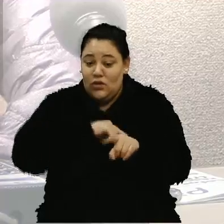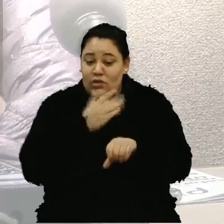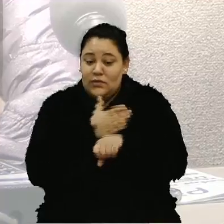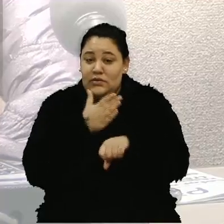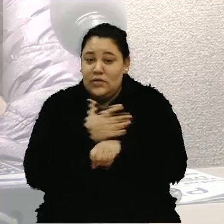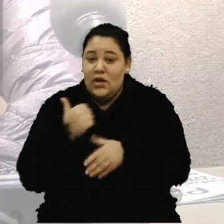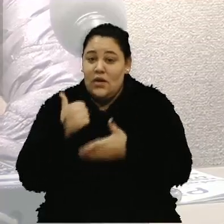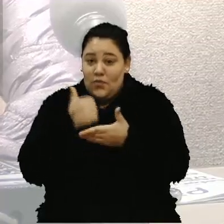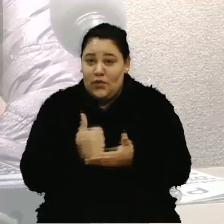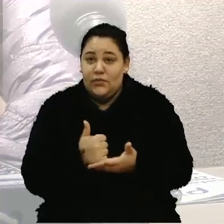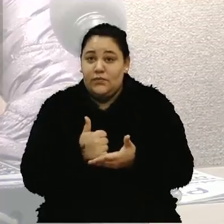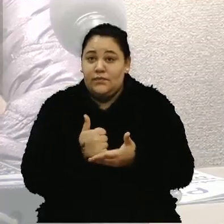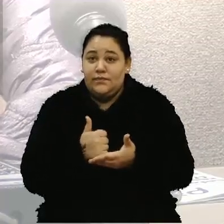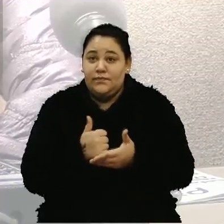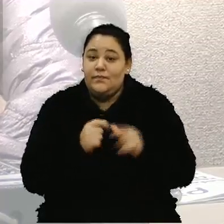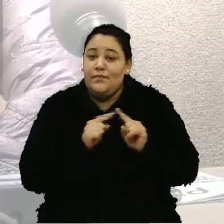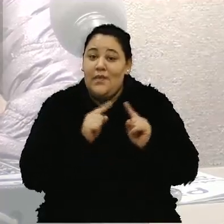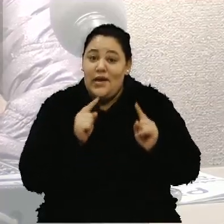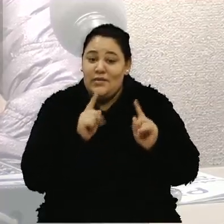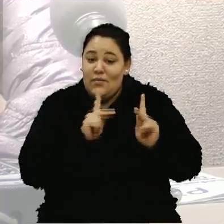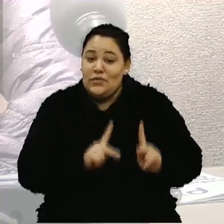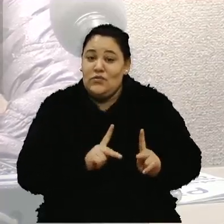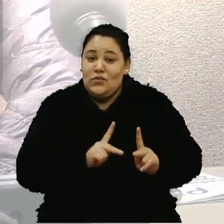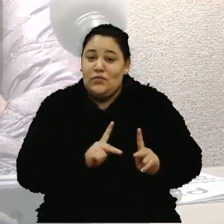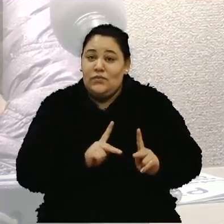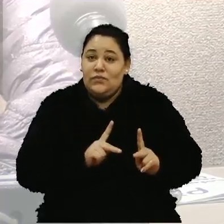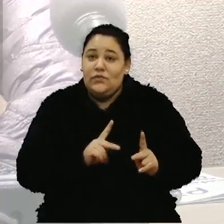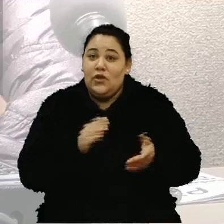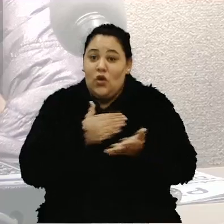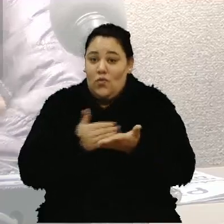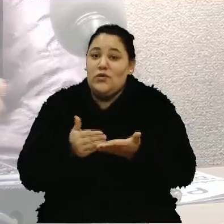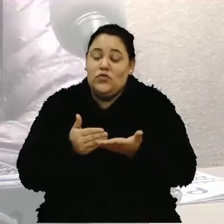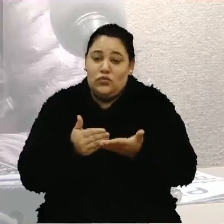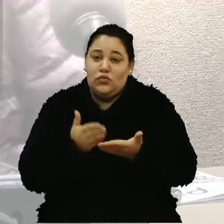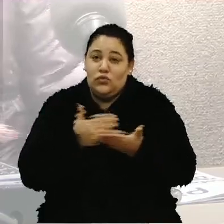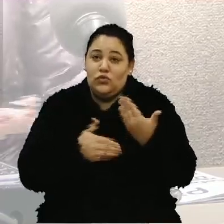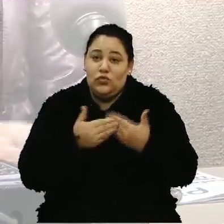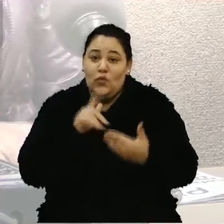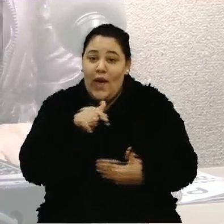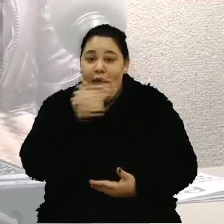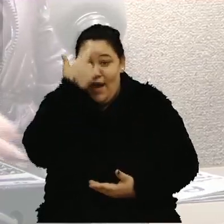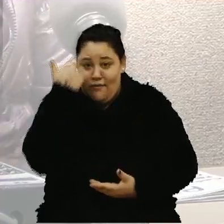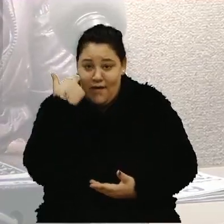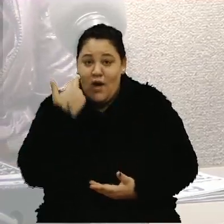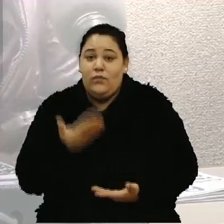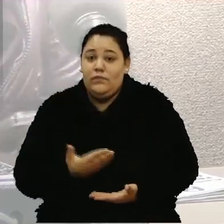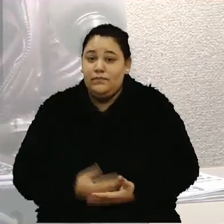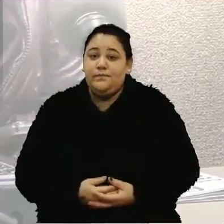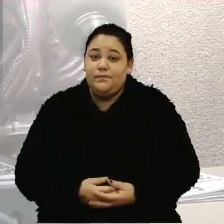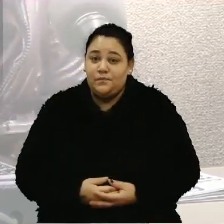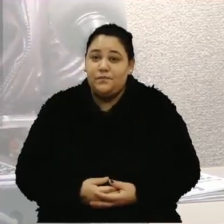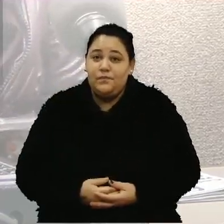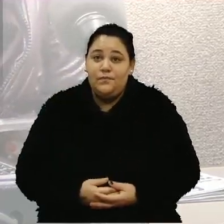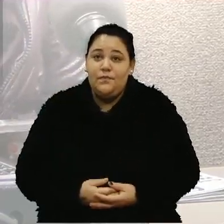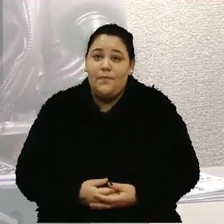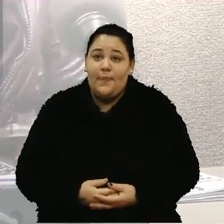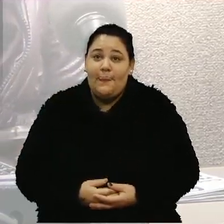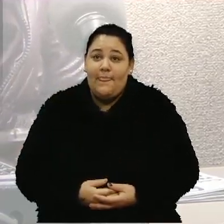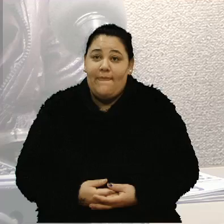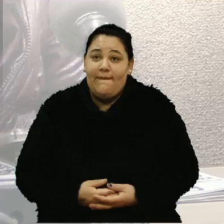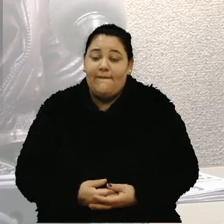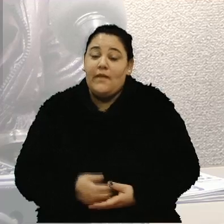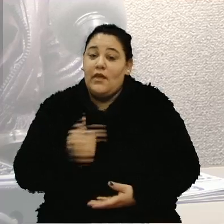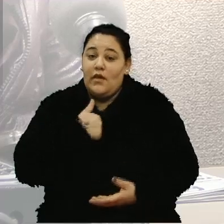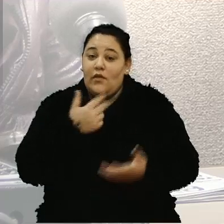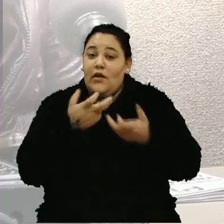colaborou algumas vezes, mas a pessoa que puxou isso realmente foi Rafael Bueno. E é verdade. E eu quero